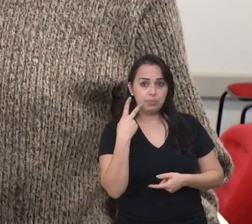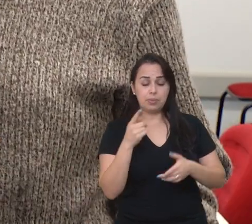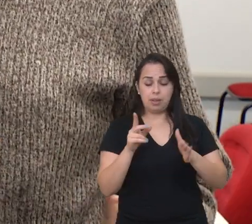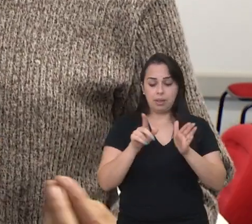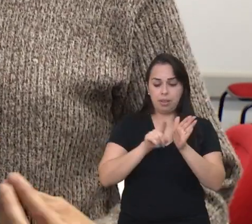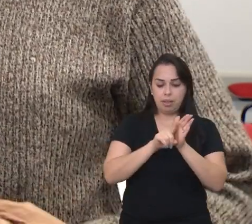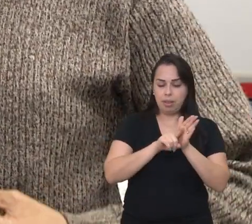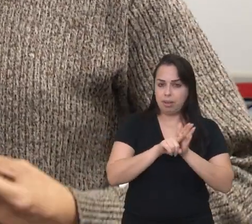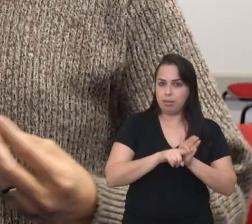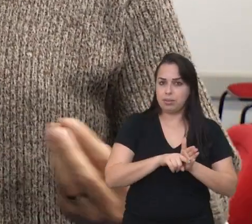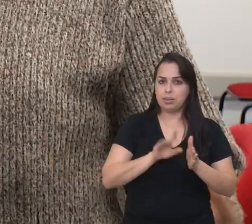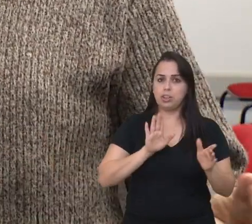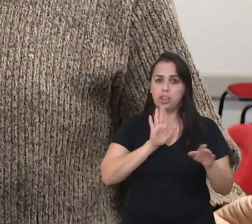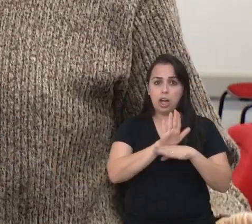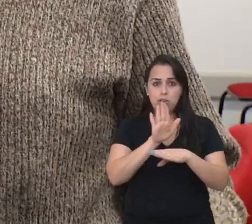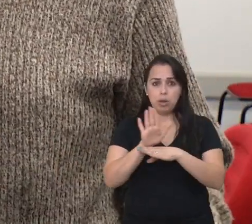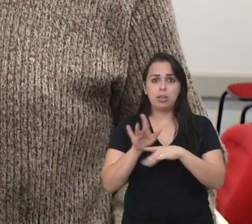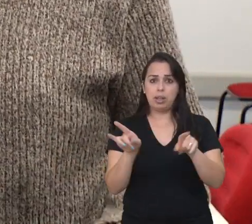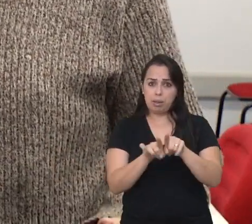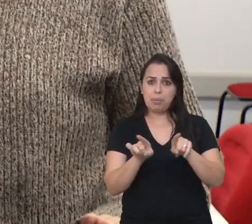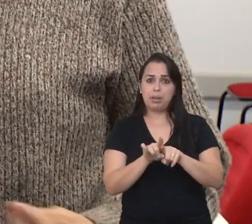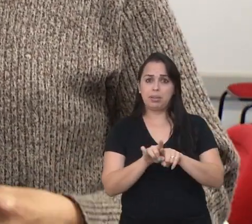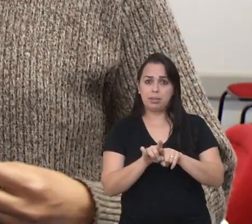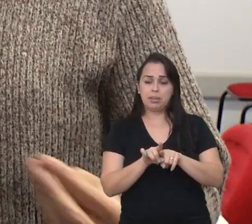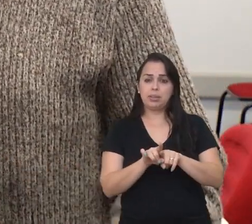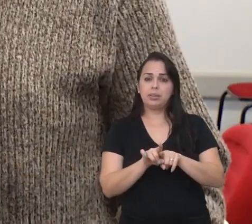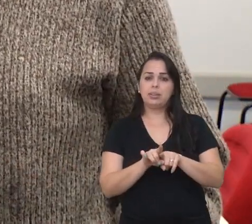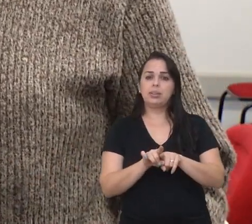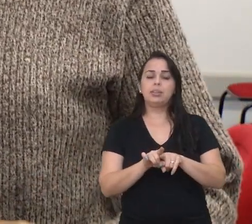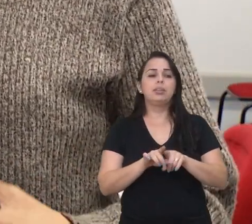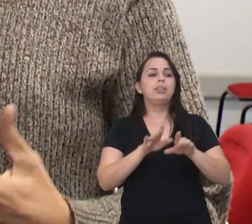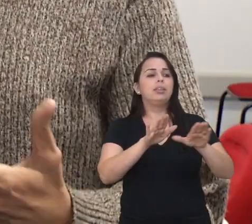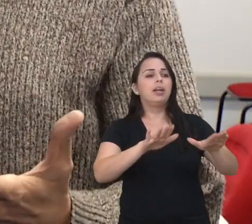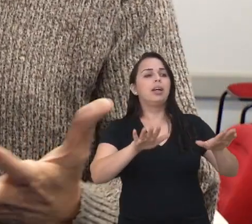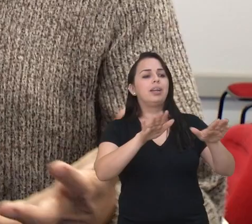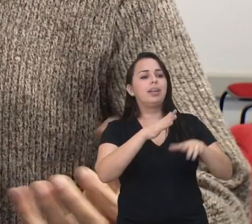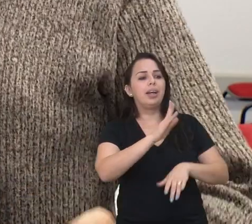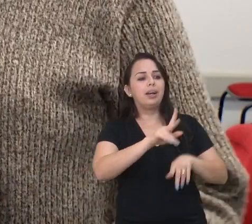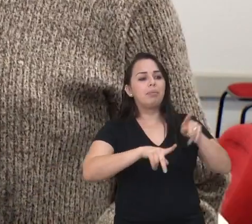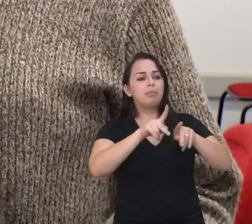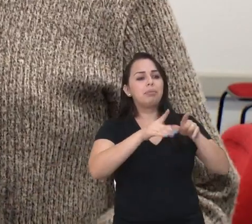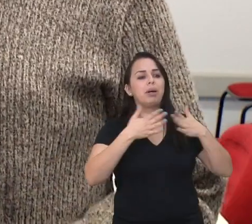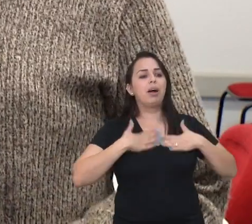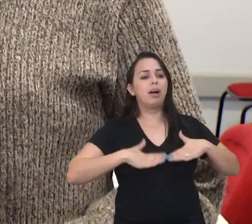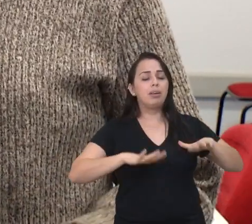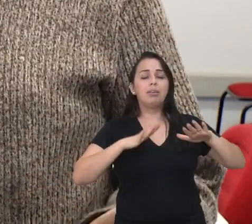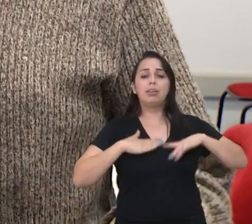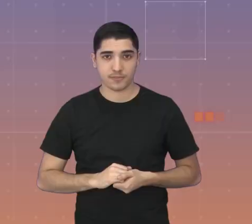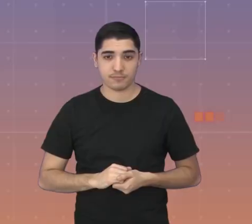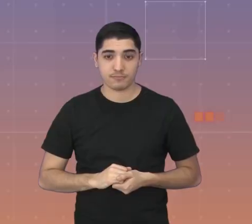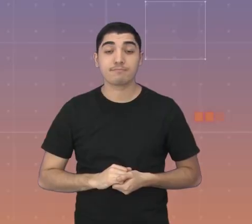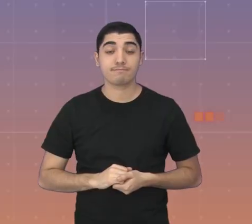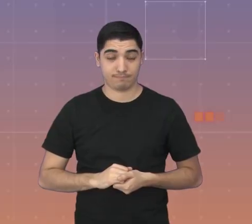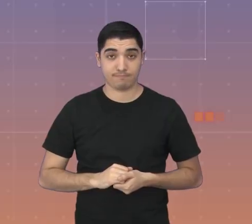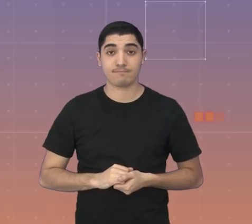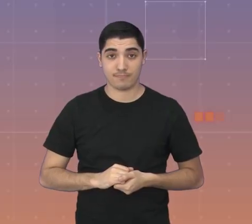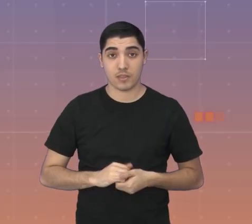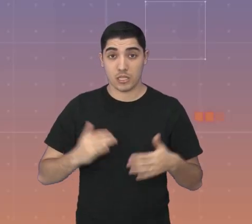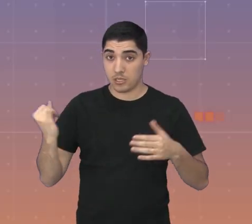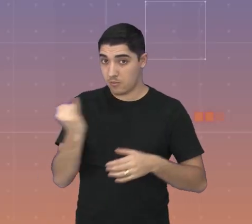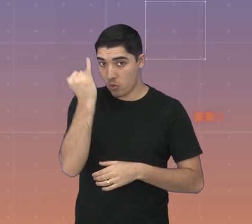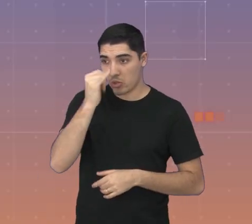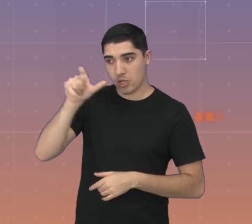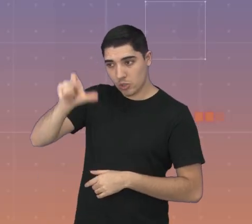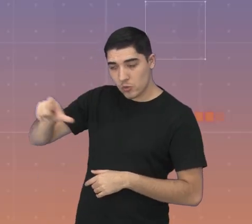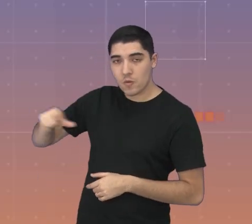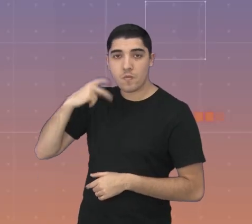de posse desses dados, poderão fazer suas intervenções também, seus documentos e acalmar a população. Como parte do